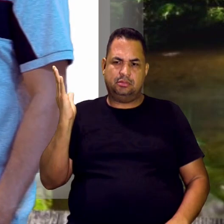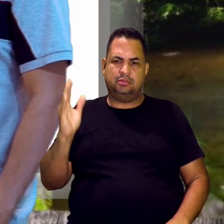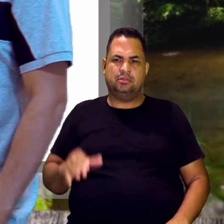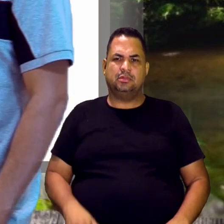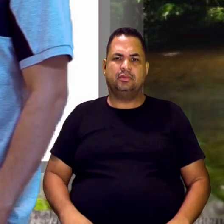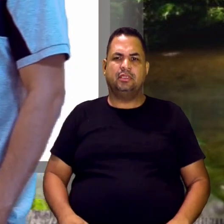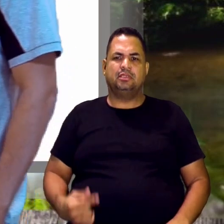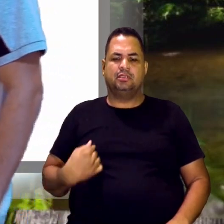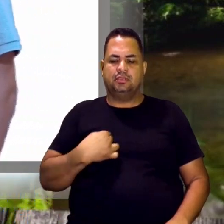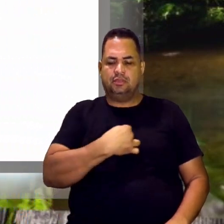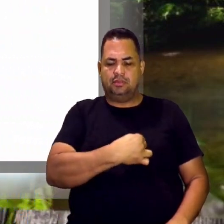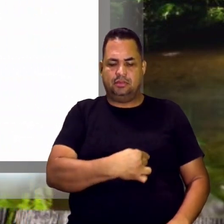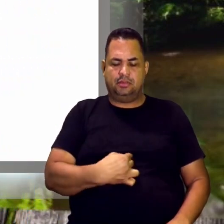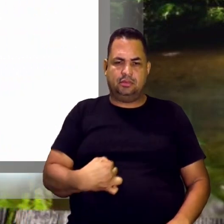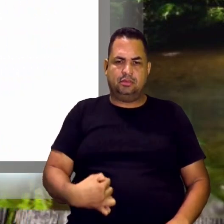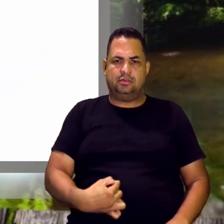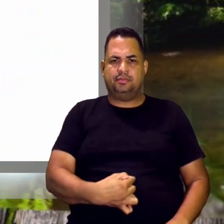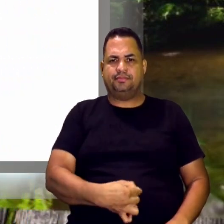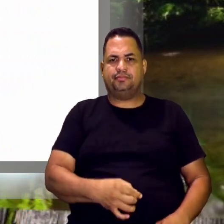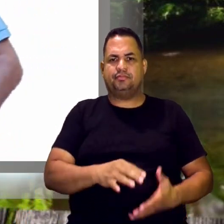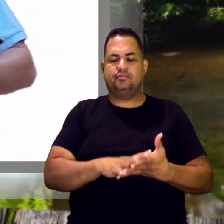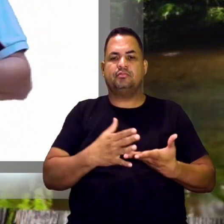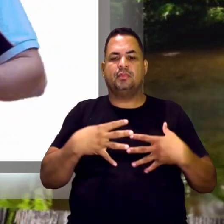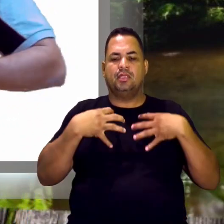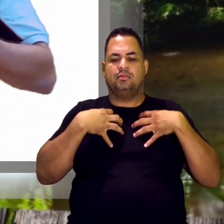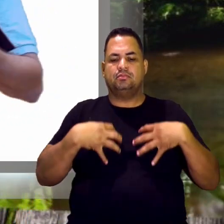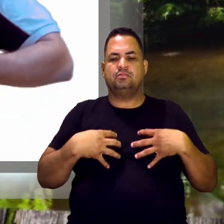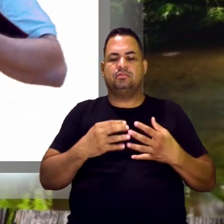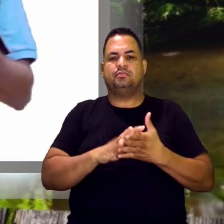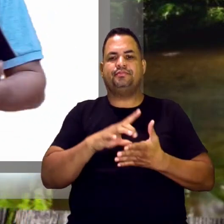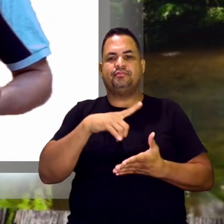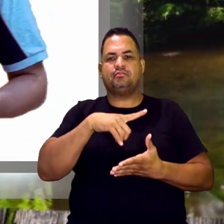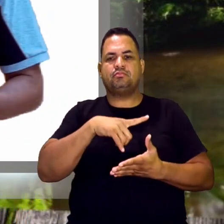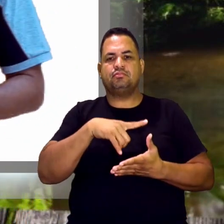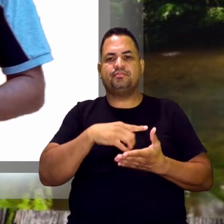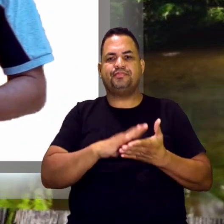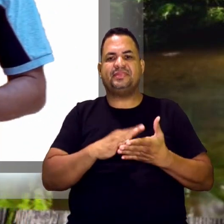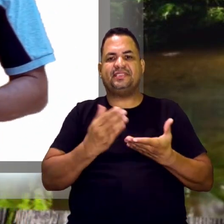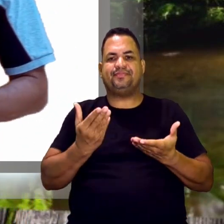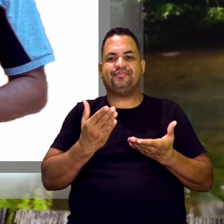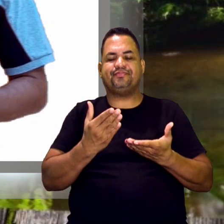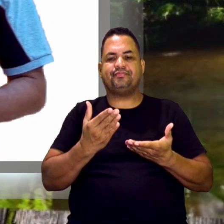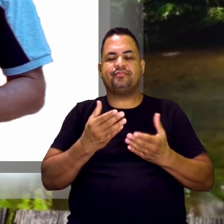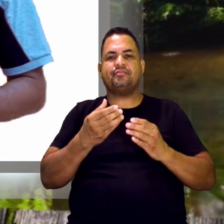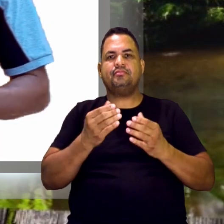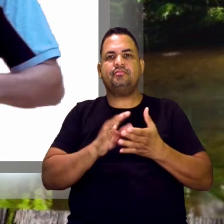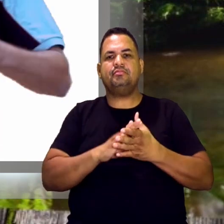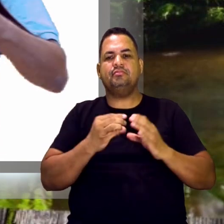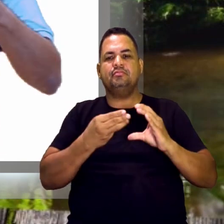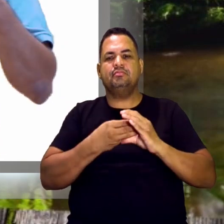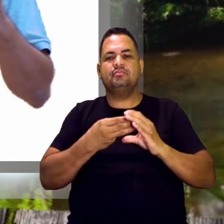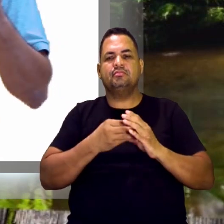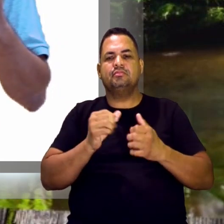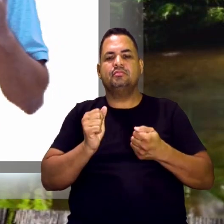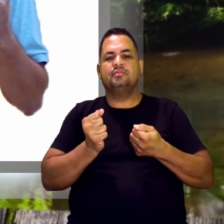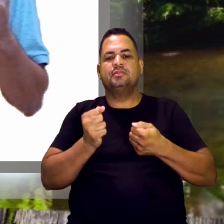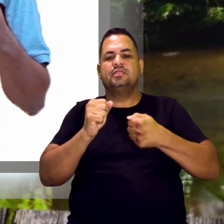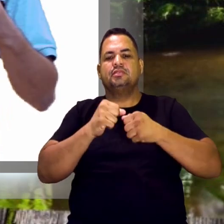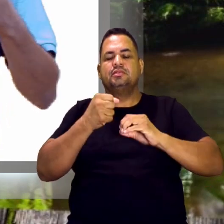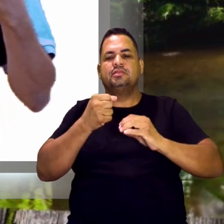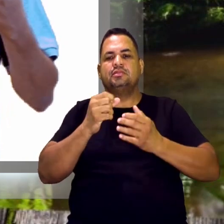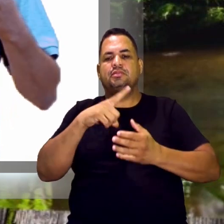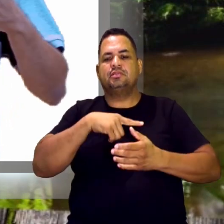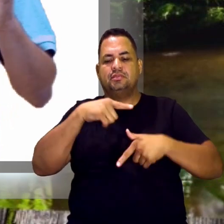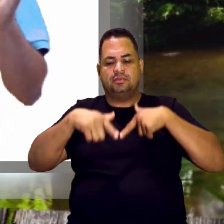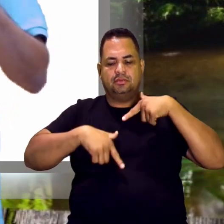falando do intestino, mas o pulmão também tem células que fazem essas funções, né? Que ajudam aí na